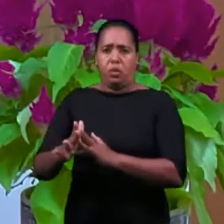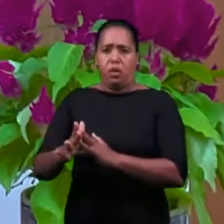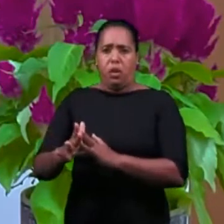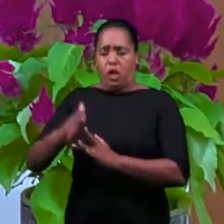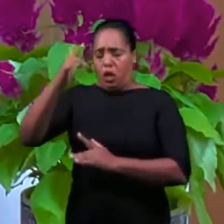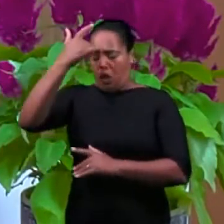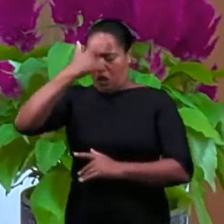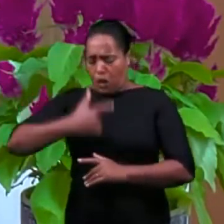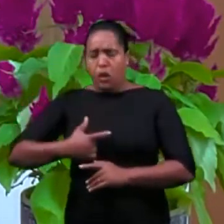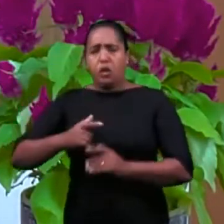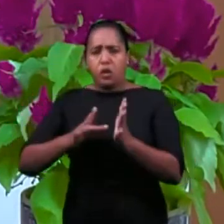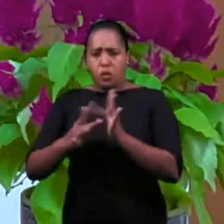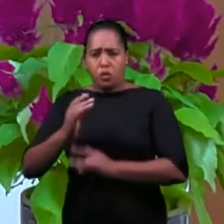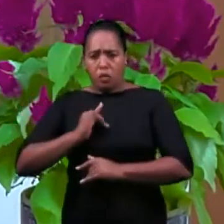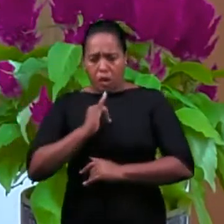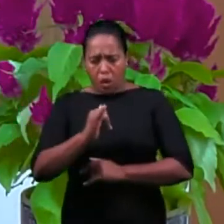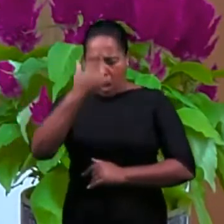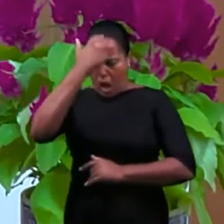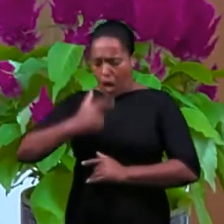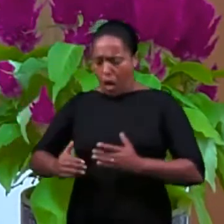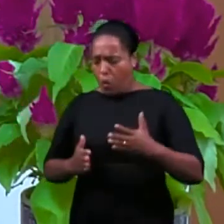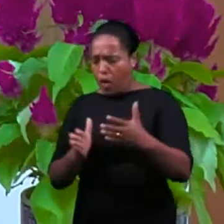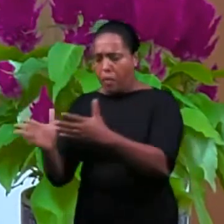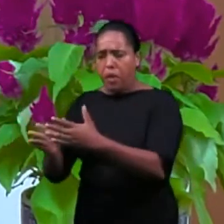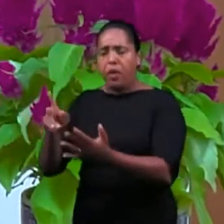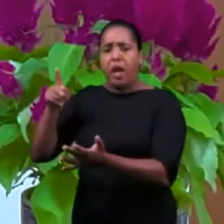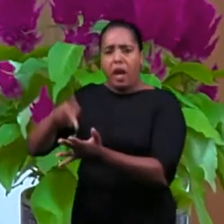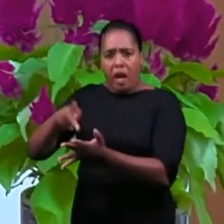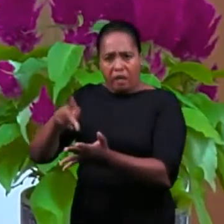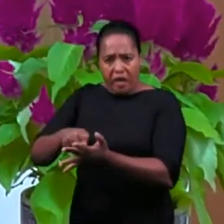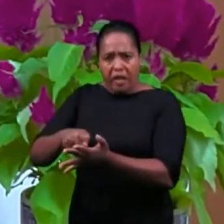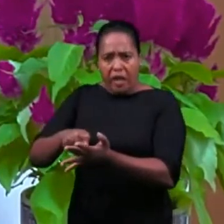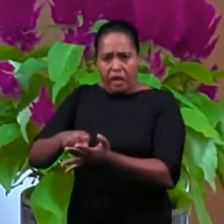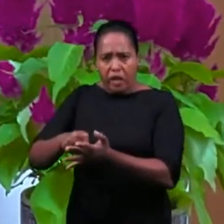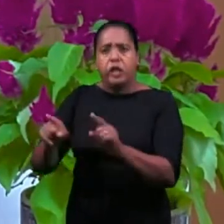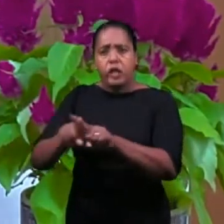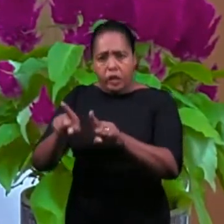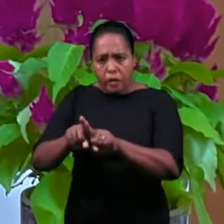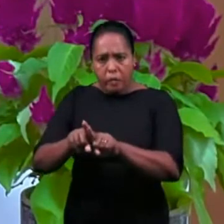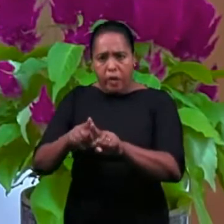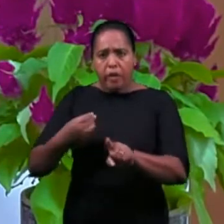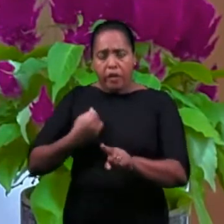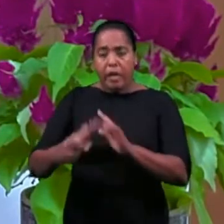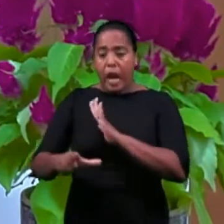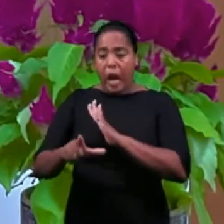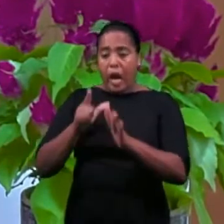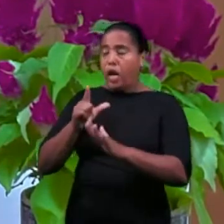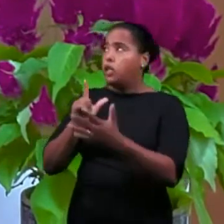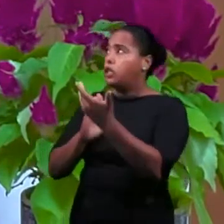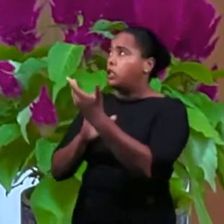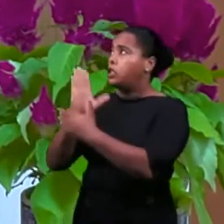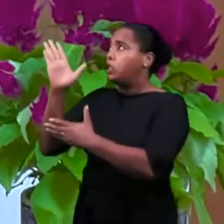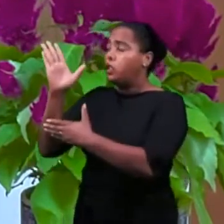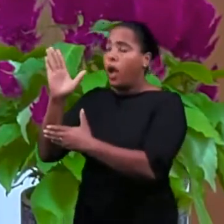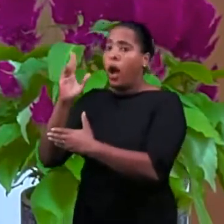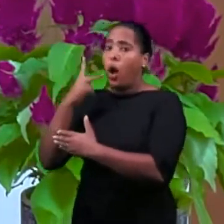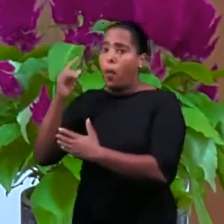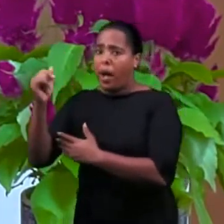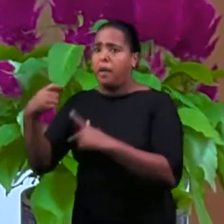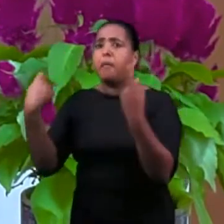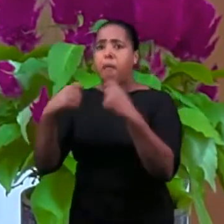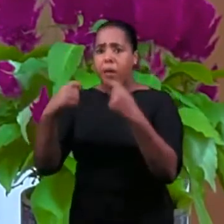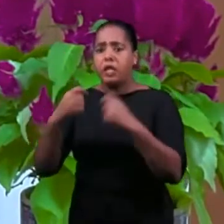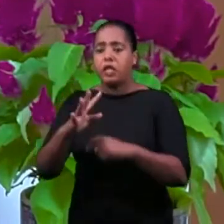verdade e a vida. Ninguém vem ao Pai senão por mim. Veja só, meus irmãos, então só resta